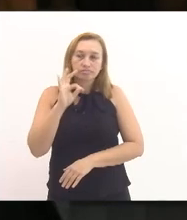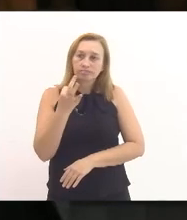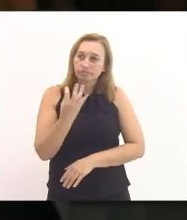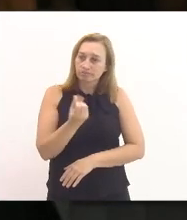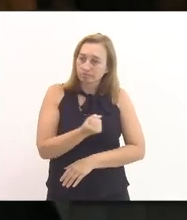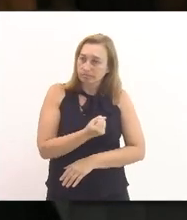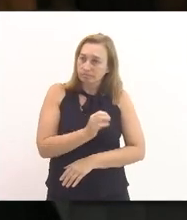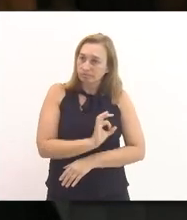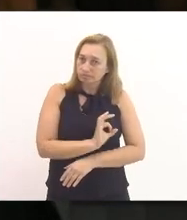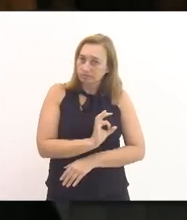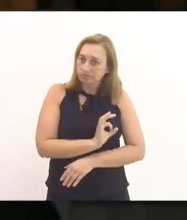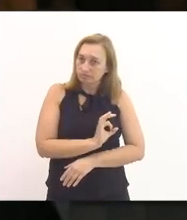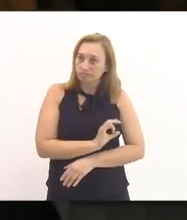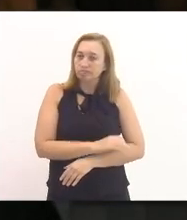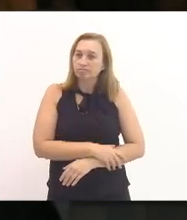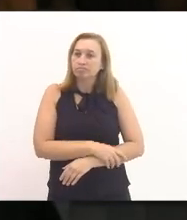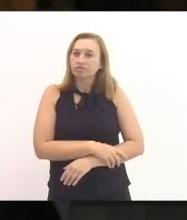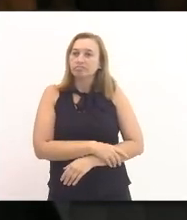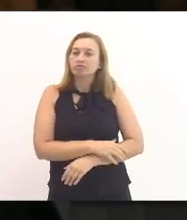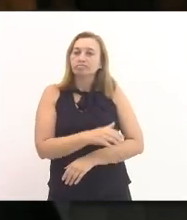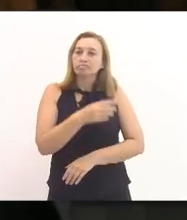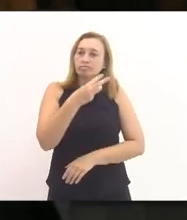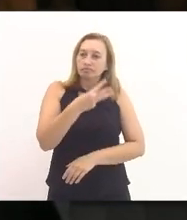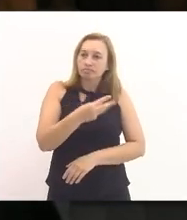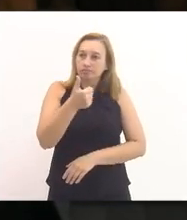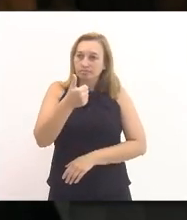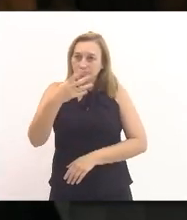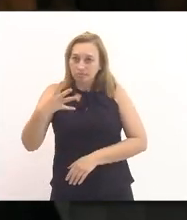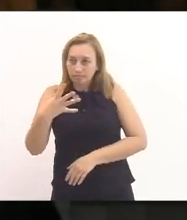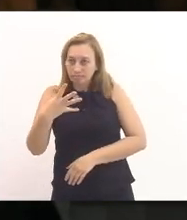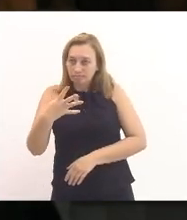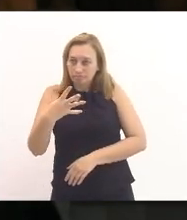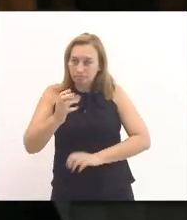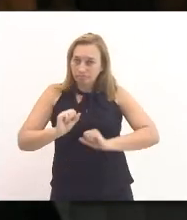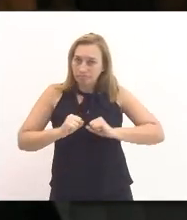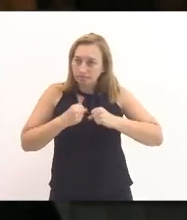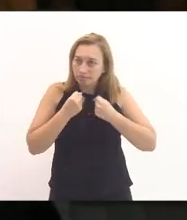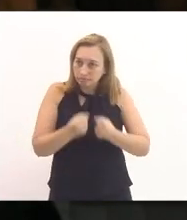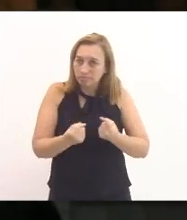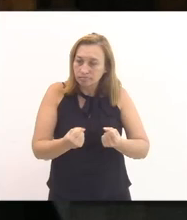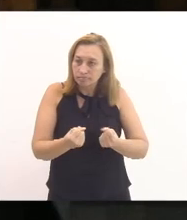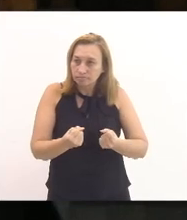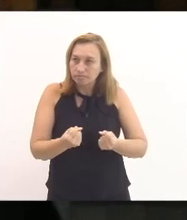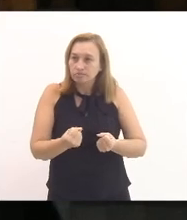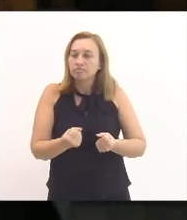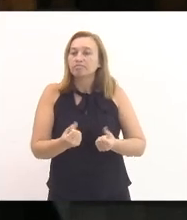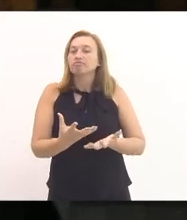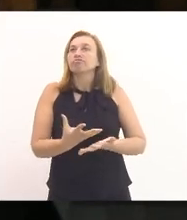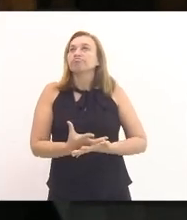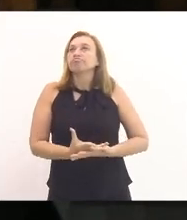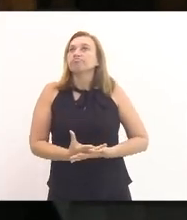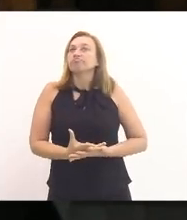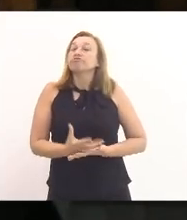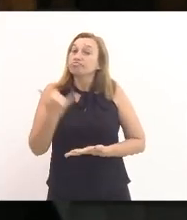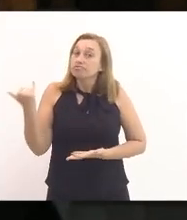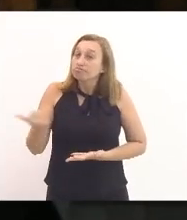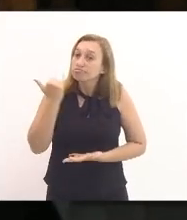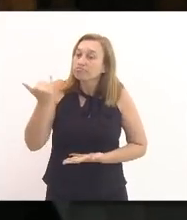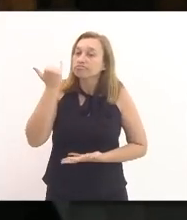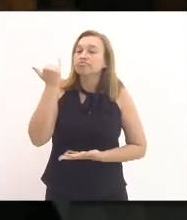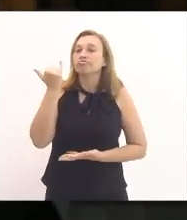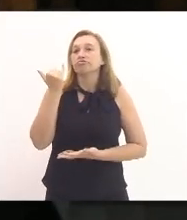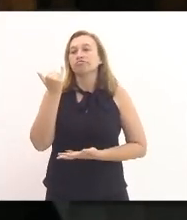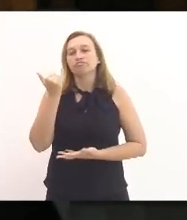contemplado E aí nada 314 estaremos reforçando né a a importância